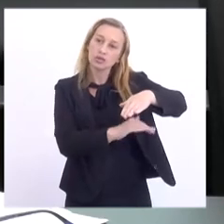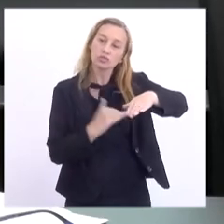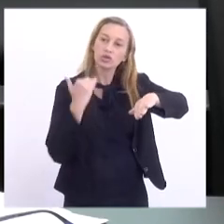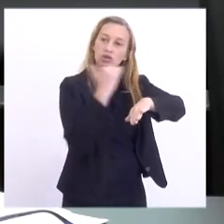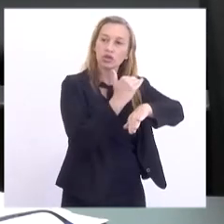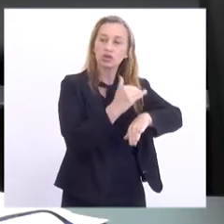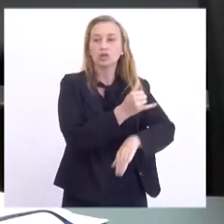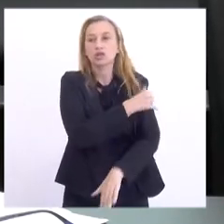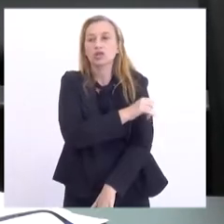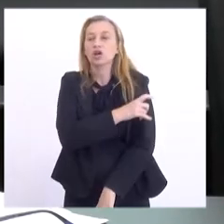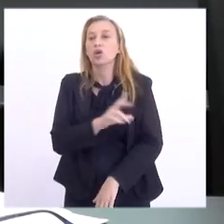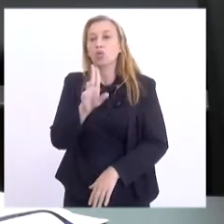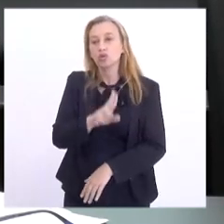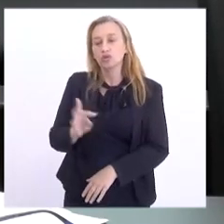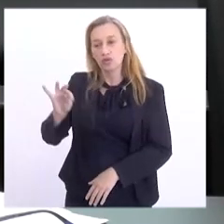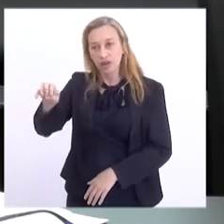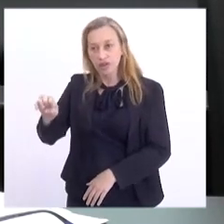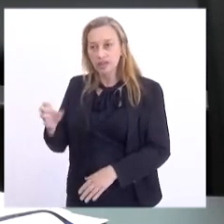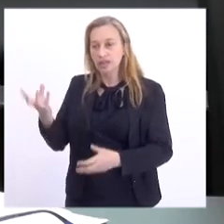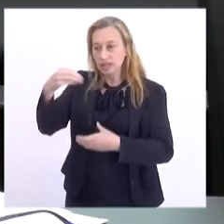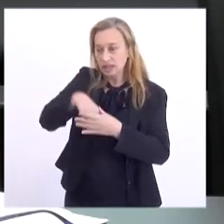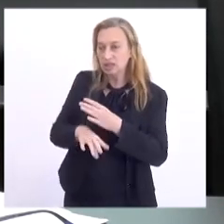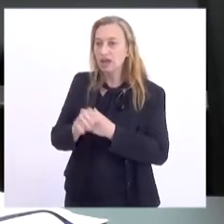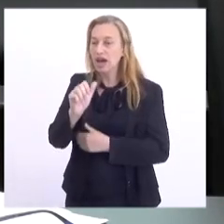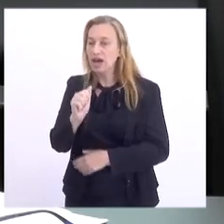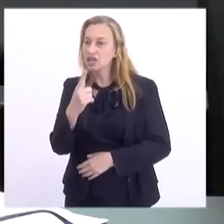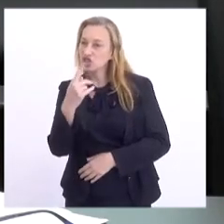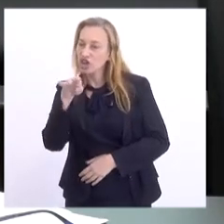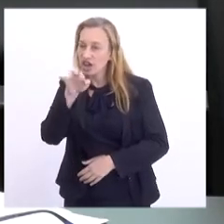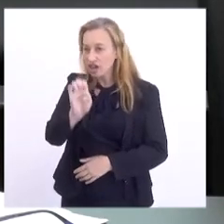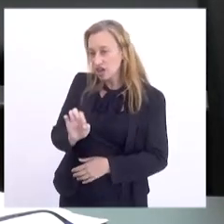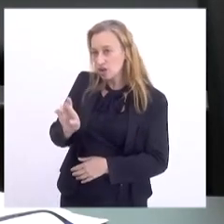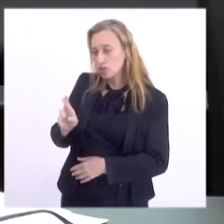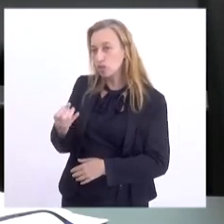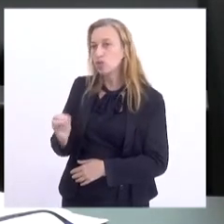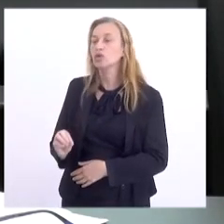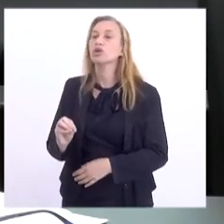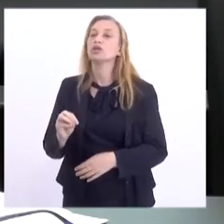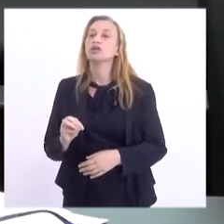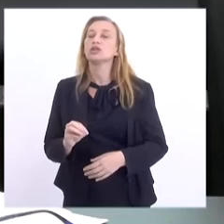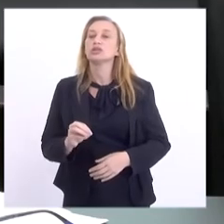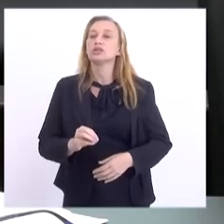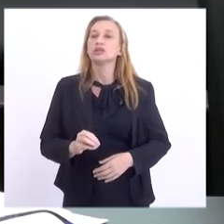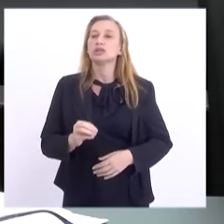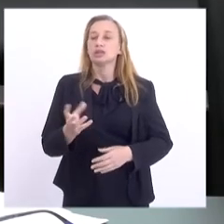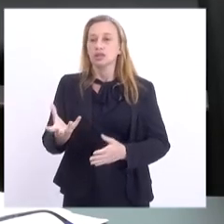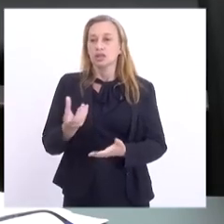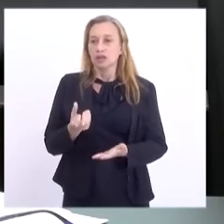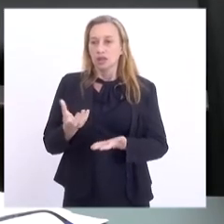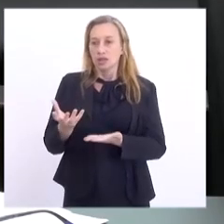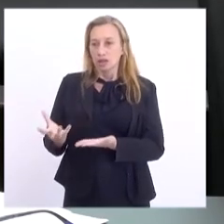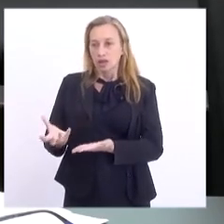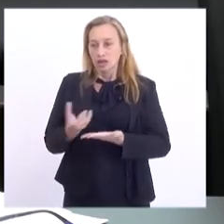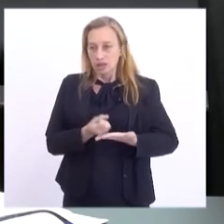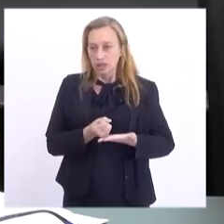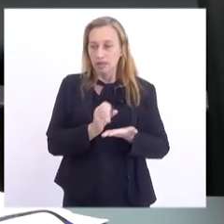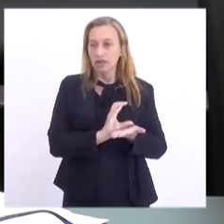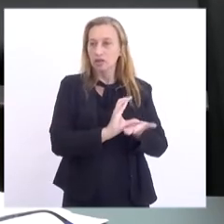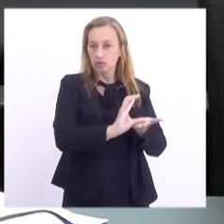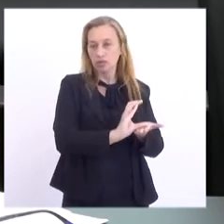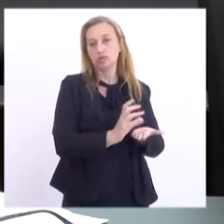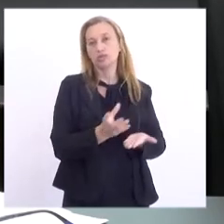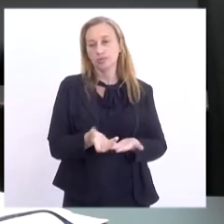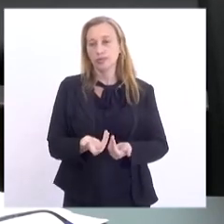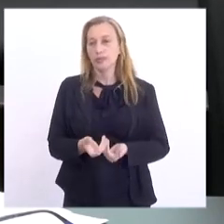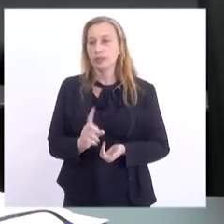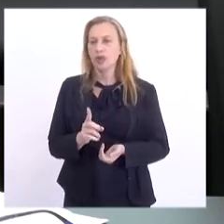usa-se o tempo que também está dentro da gerrie o que recebe recursos da seds o DH Então esse é por Demanda